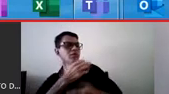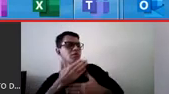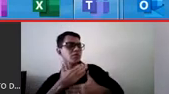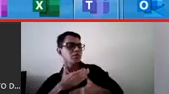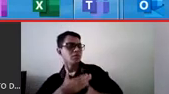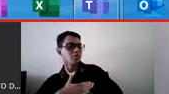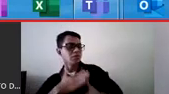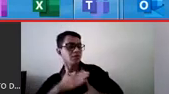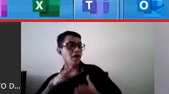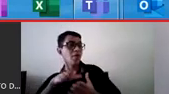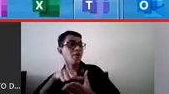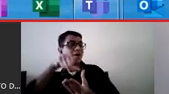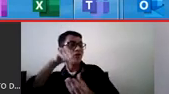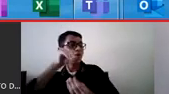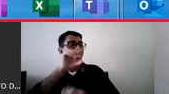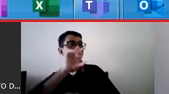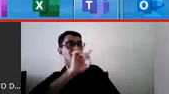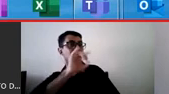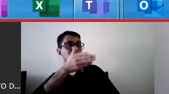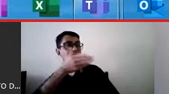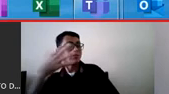tranquiliza. Então, cada um